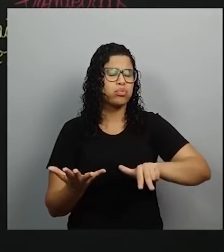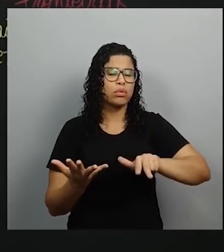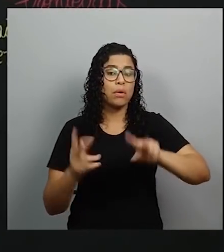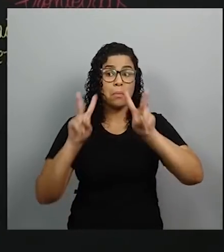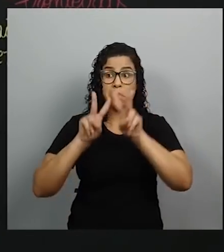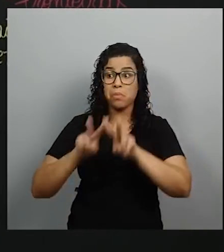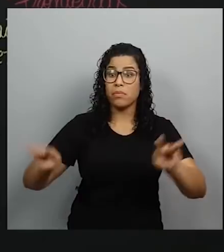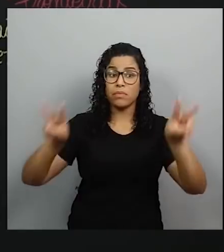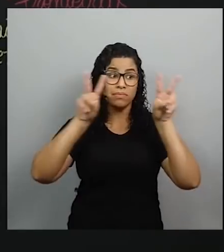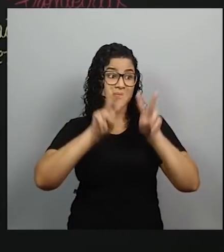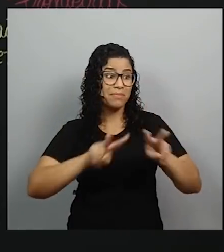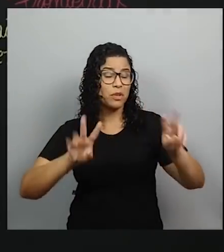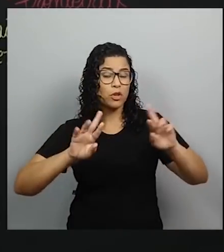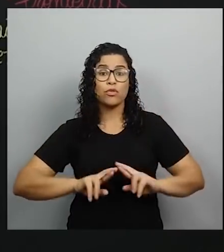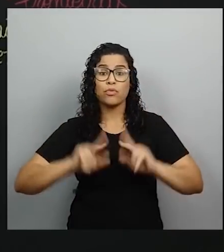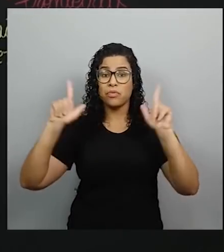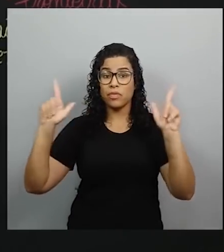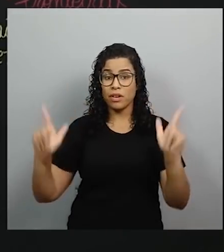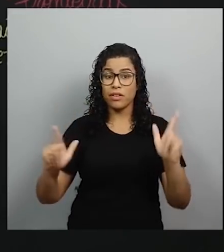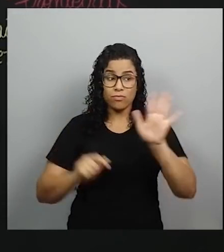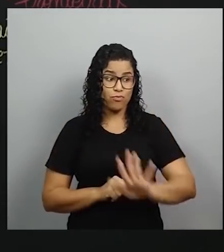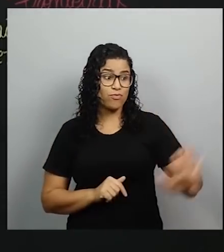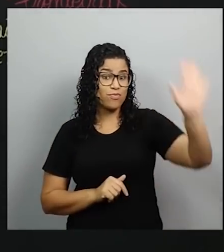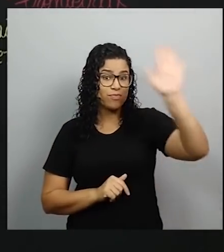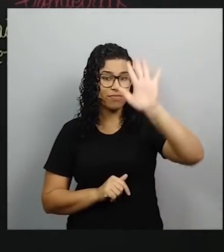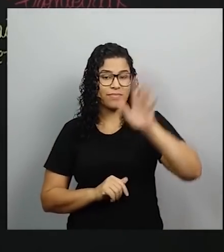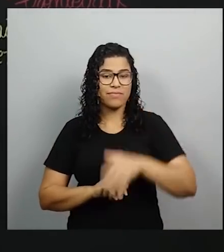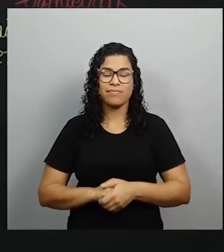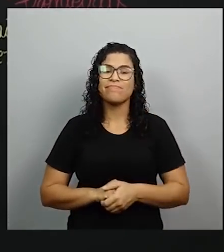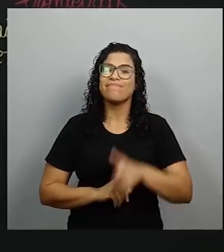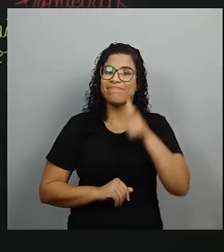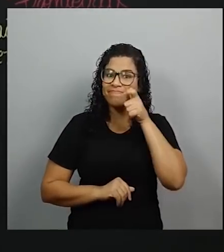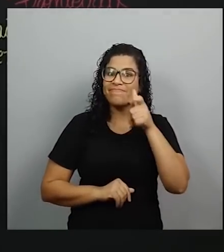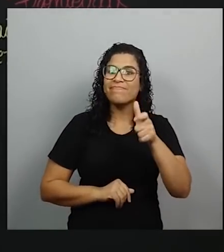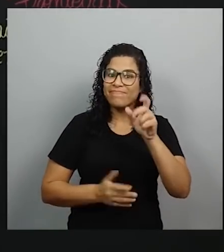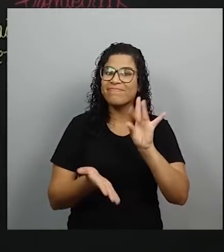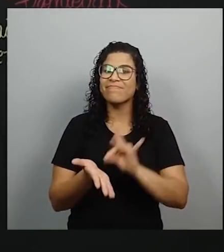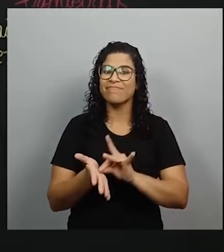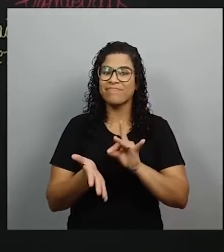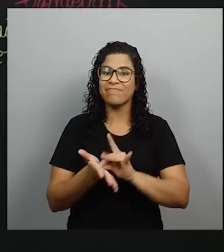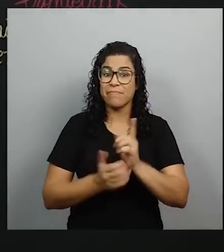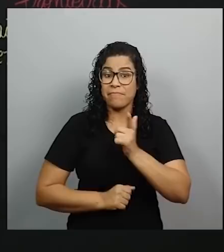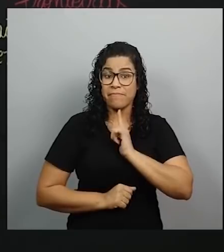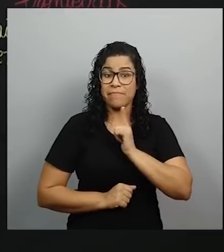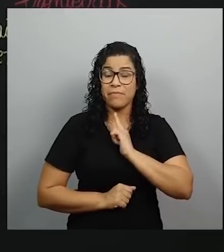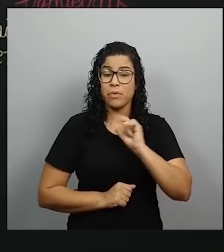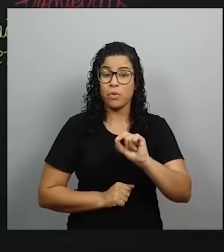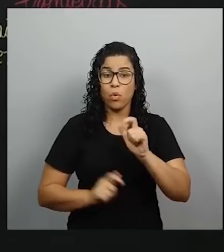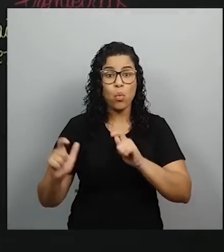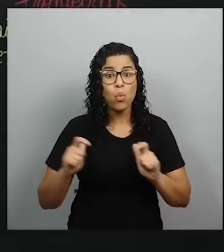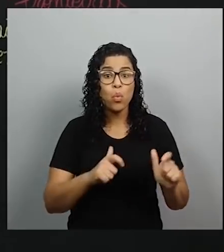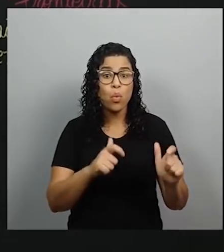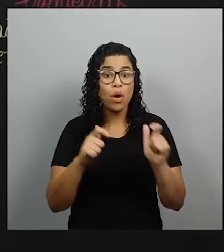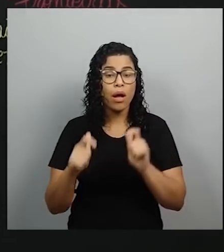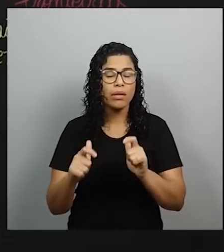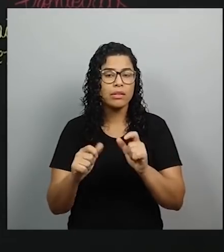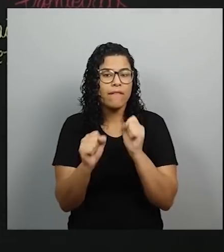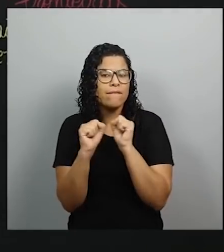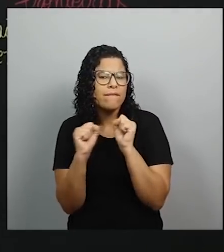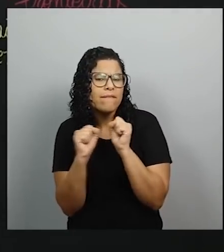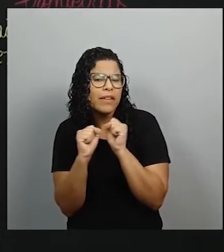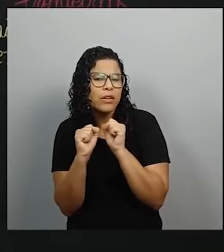paisagens em todo esse espaço. Olha que coisa interessante. Nós vamos ter aí lugares onde vai ter muito